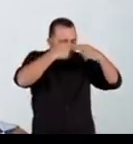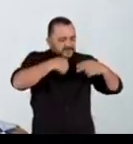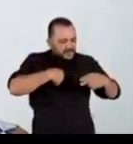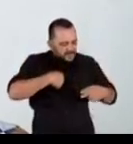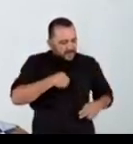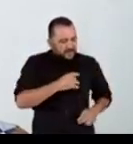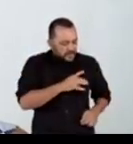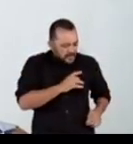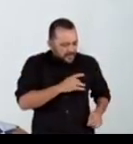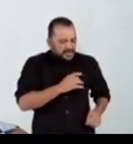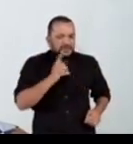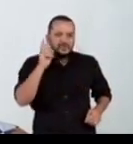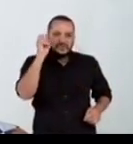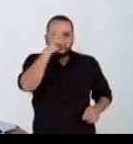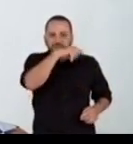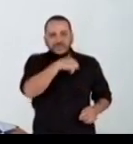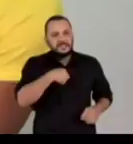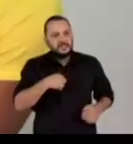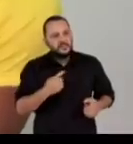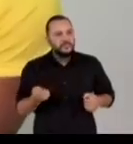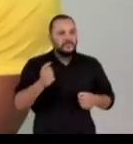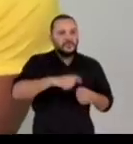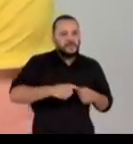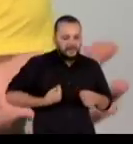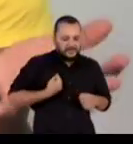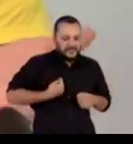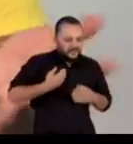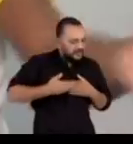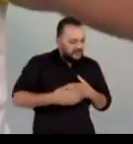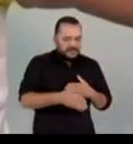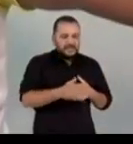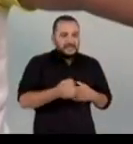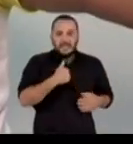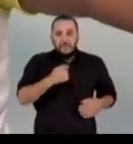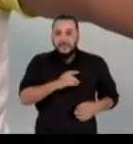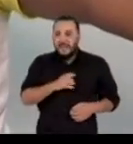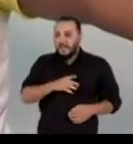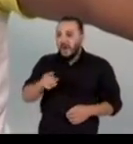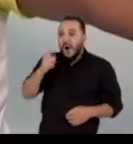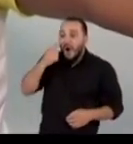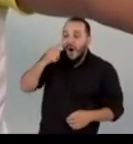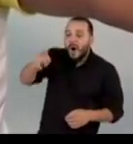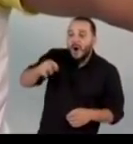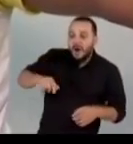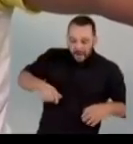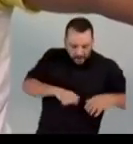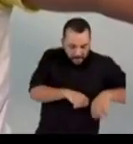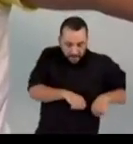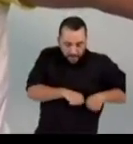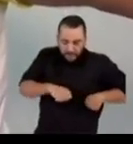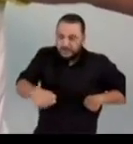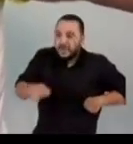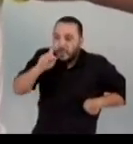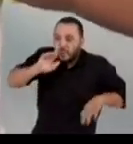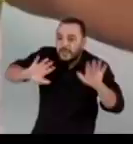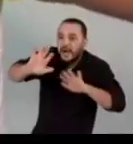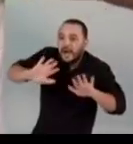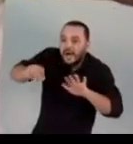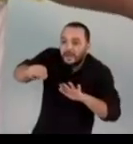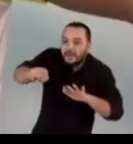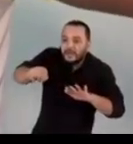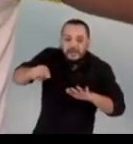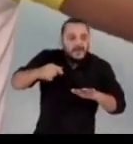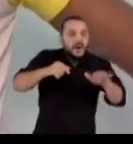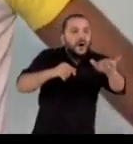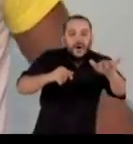muito medo, então foi difícil para mim voltar ao normal. Eu tenho medo de falar para a pessoa, olha, sua bolsa está aberta. Eu sentia prazer nisso, eu vi uma